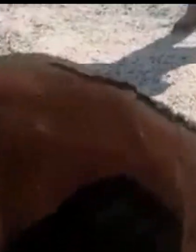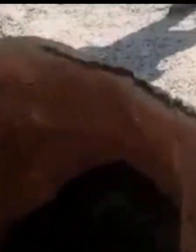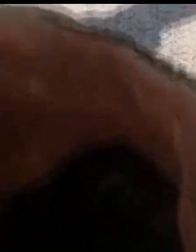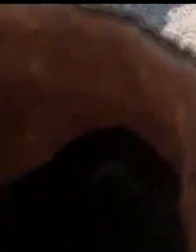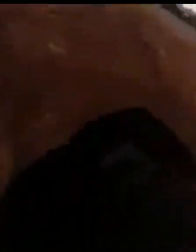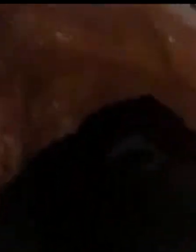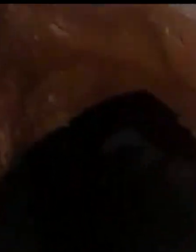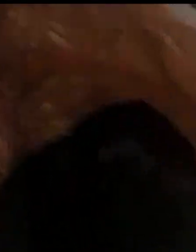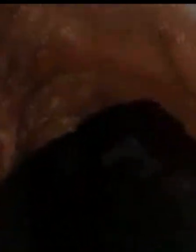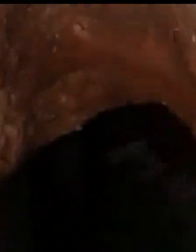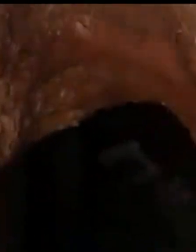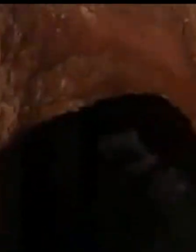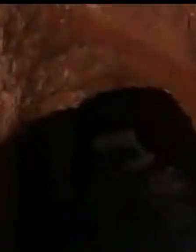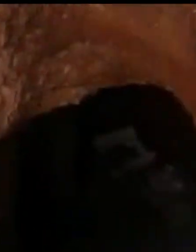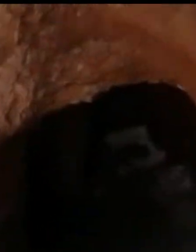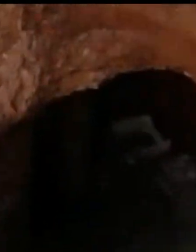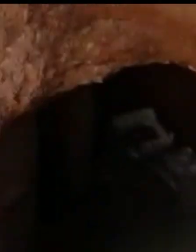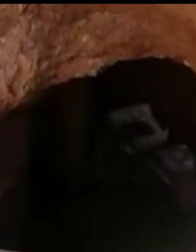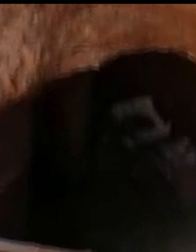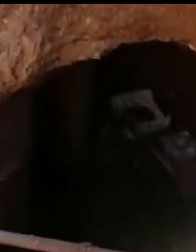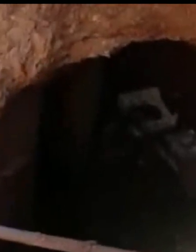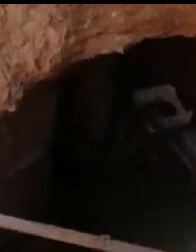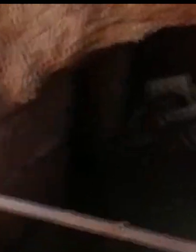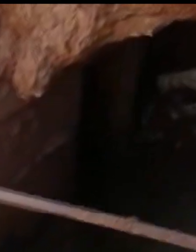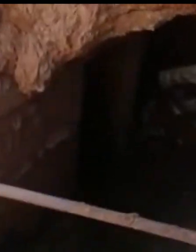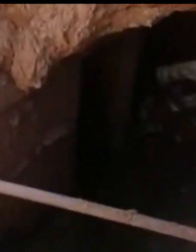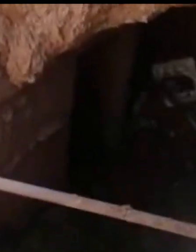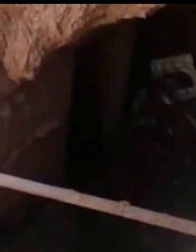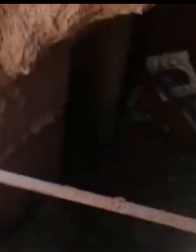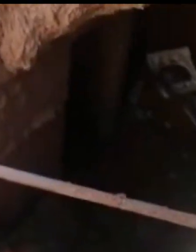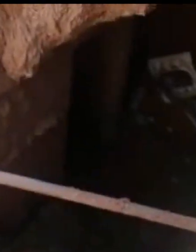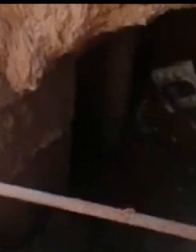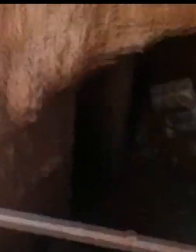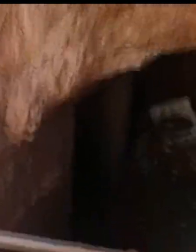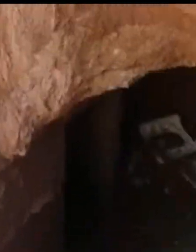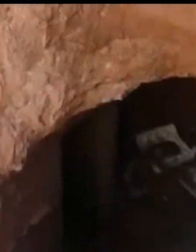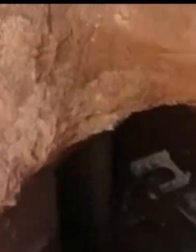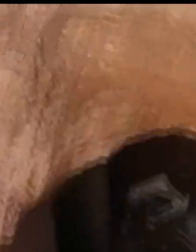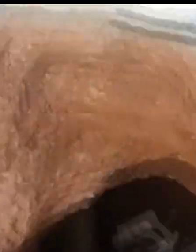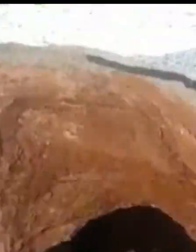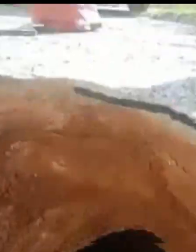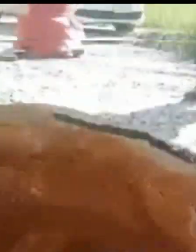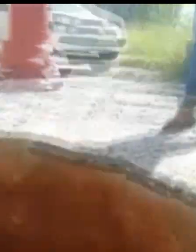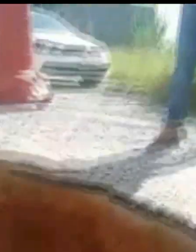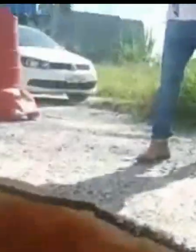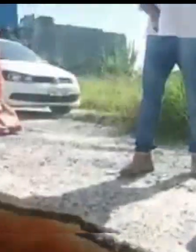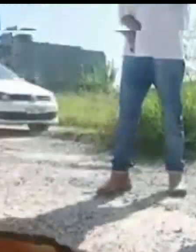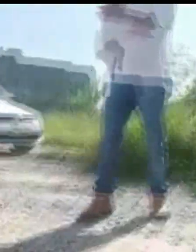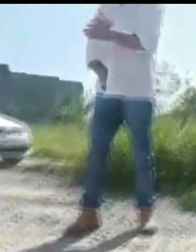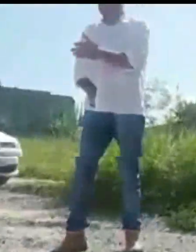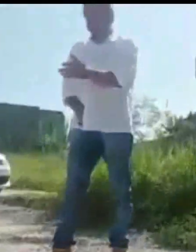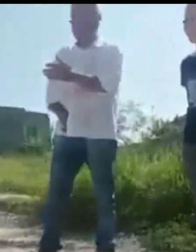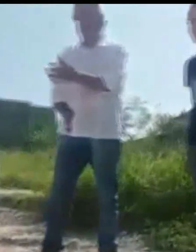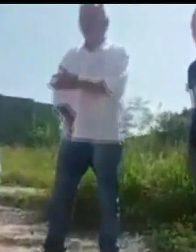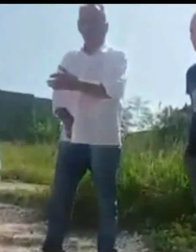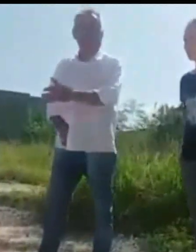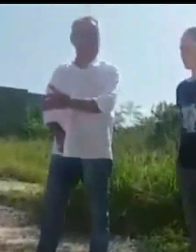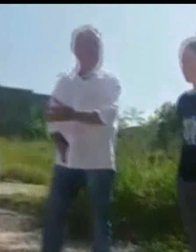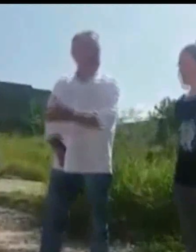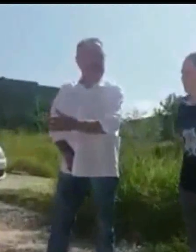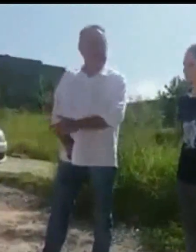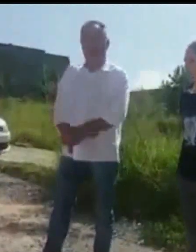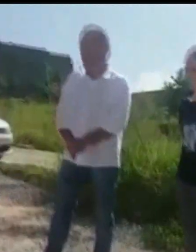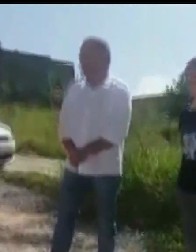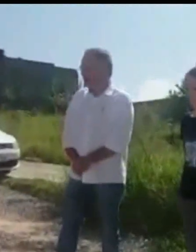afunda. Um local extremamente perigoso, uma cratera que tem no mínimo, pelo menos, um volume de uns 300